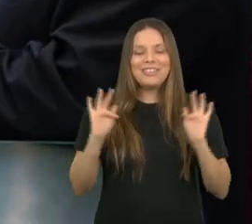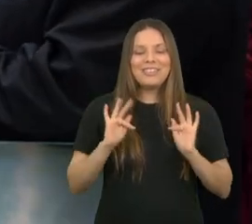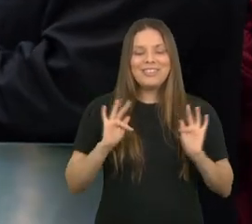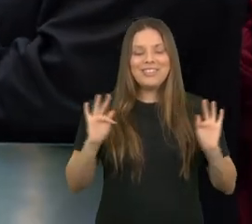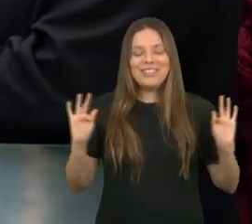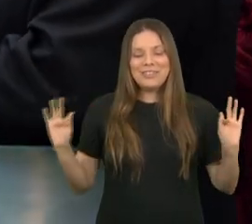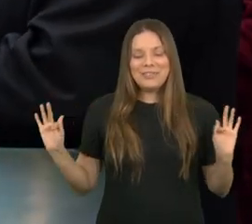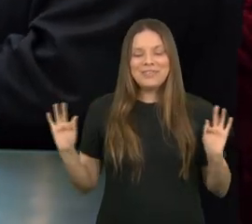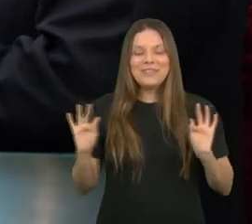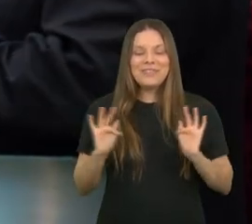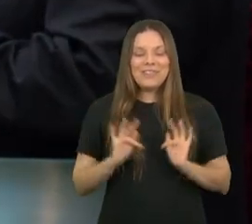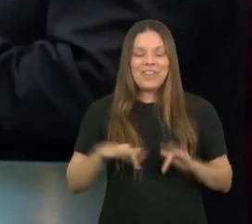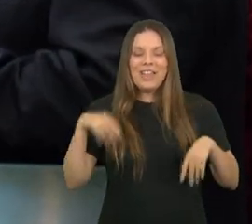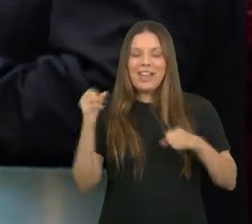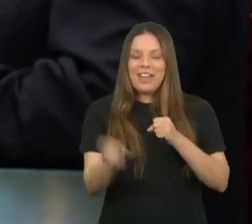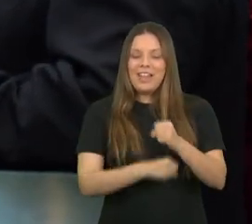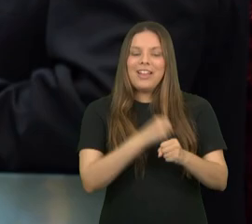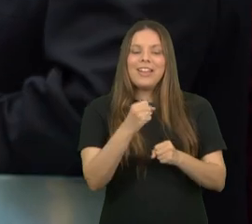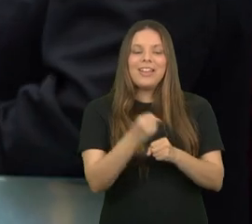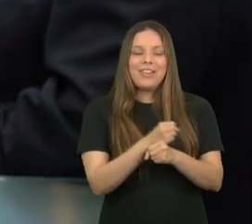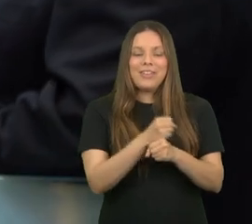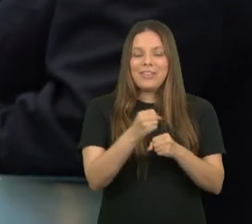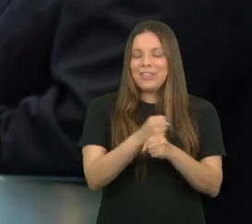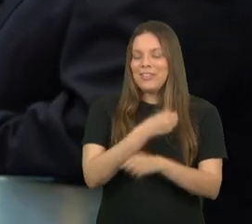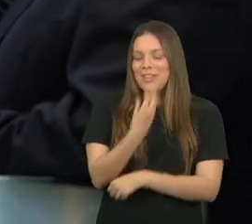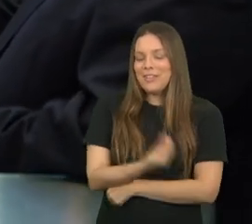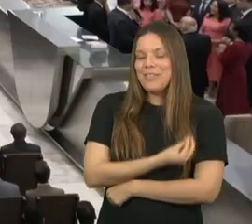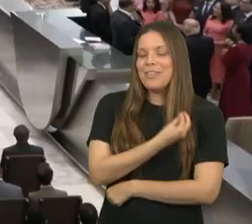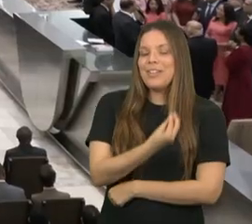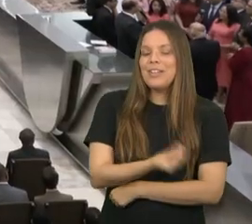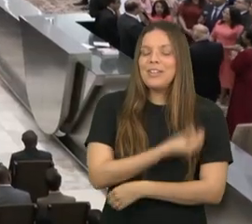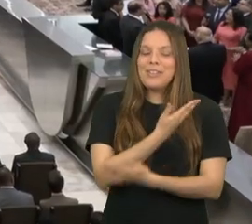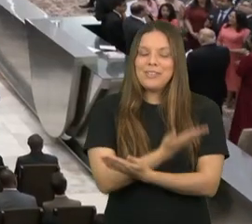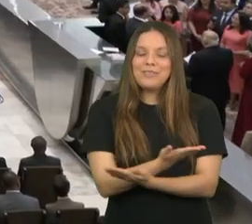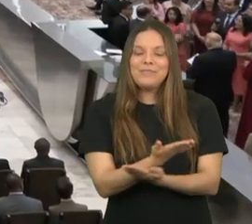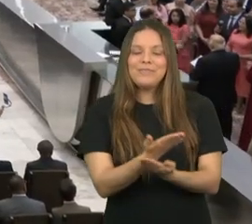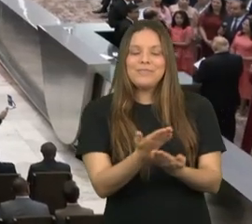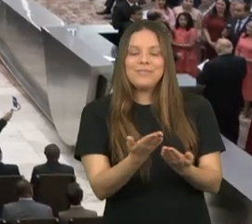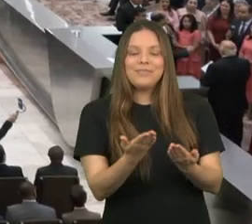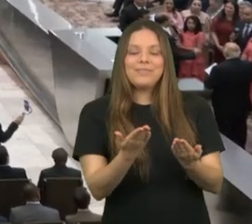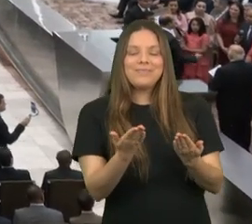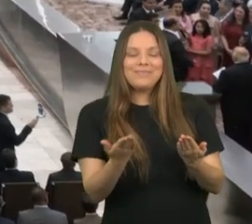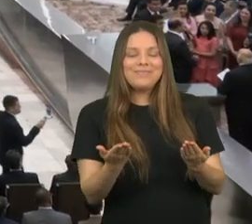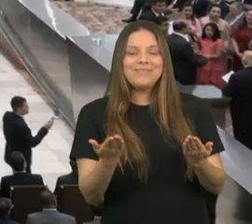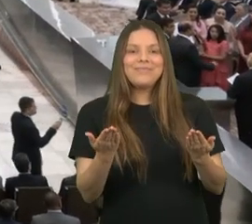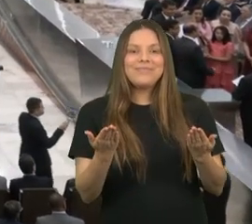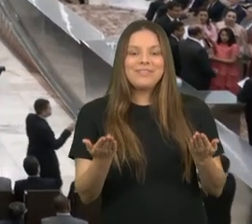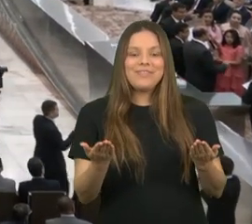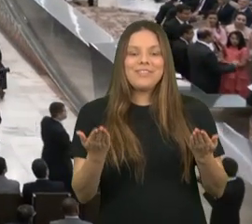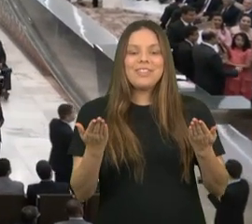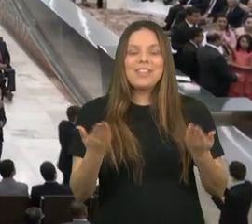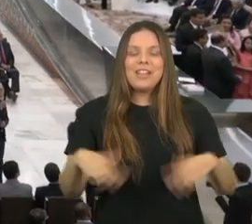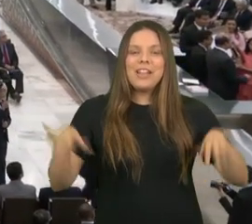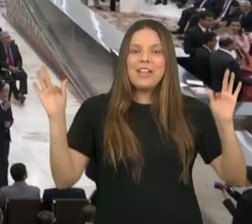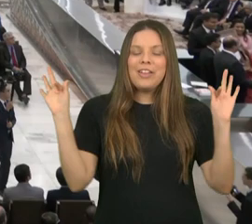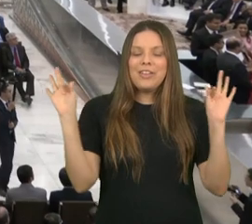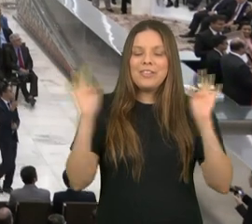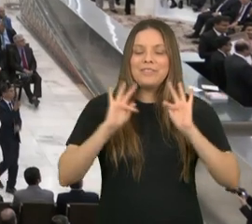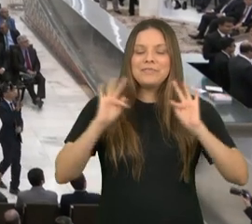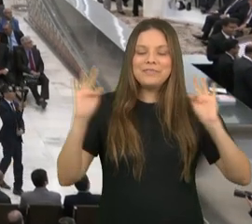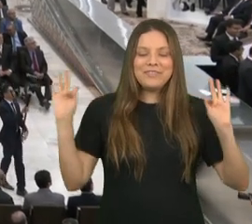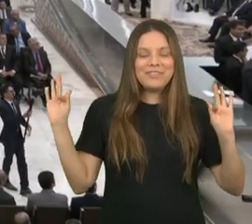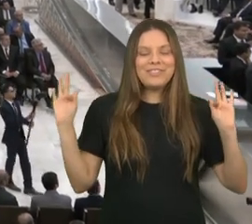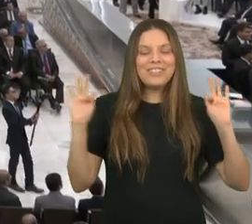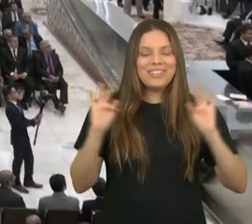felicidades, muitos anos de vida. Que lo cumpla